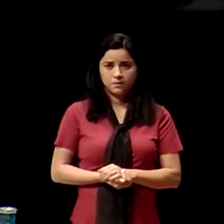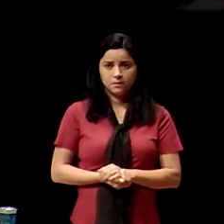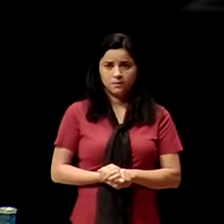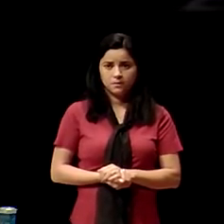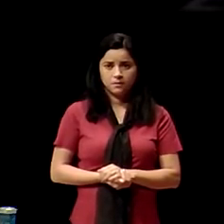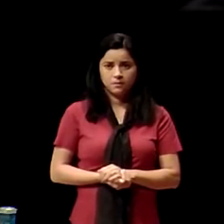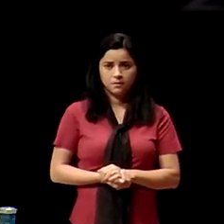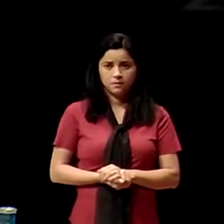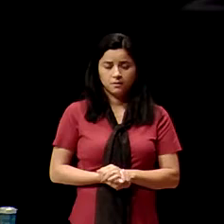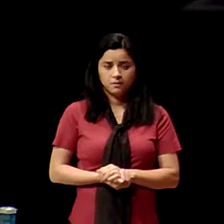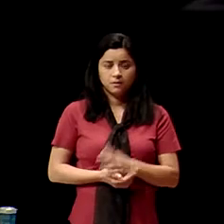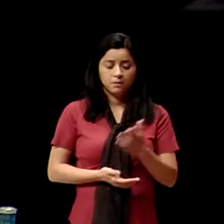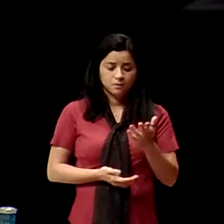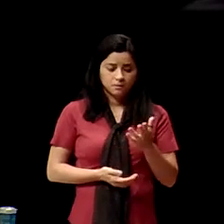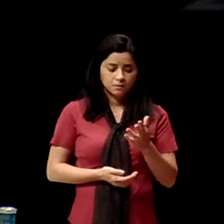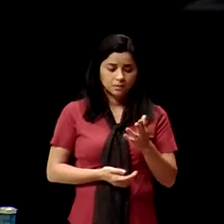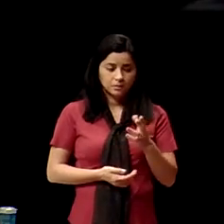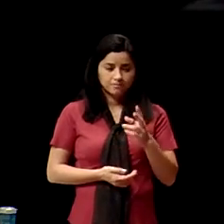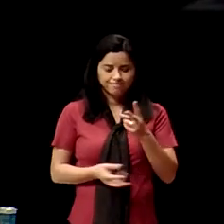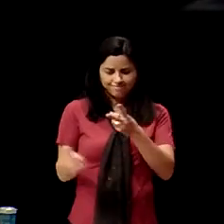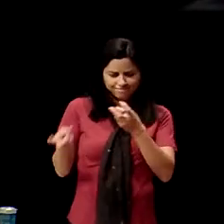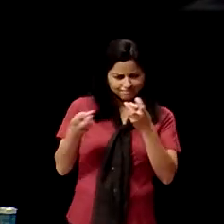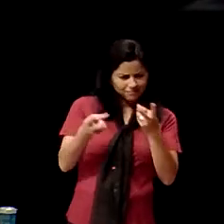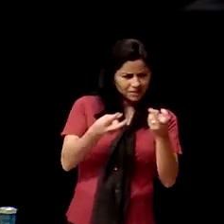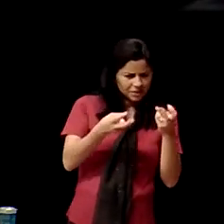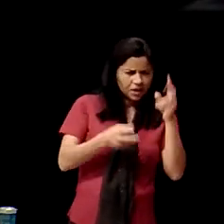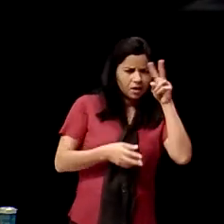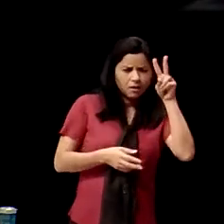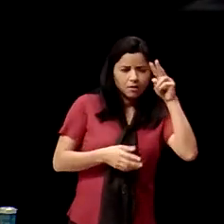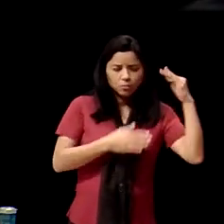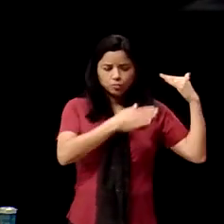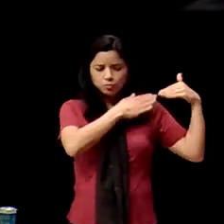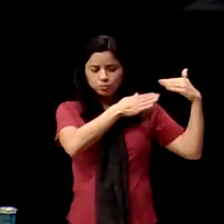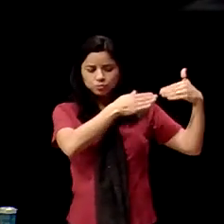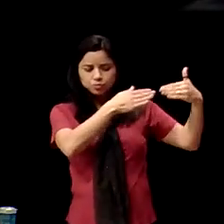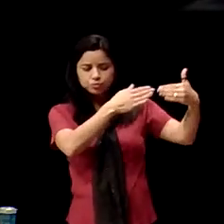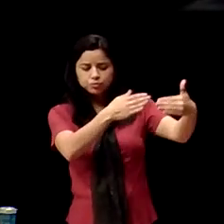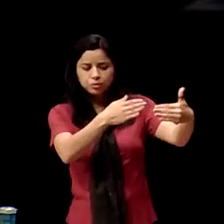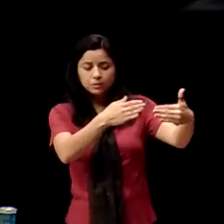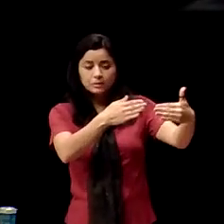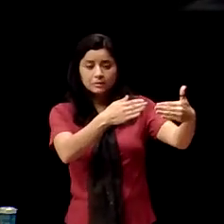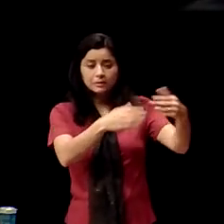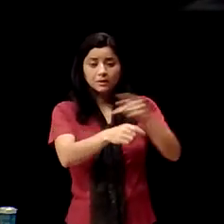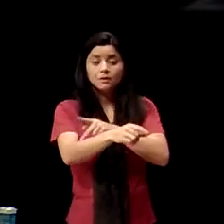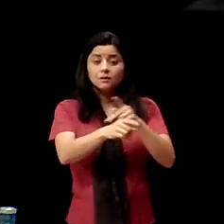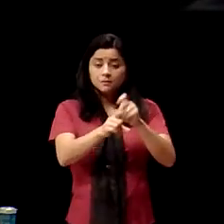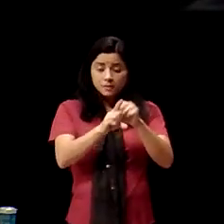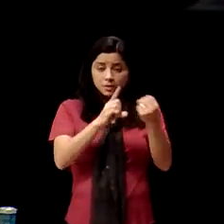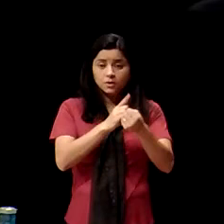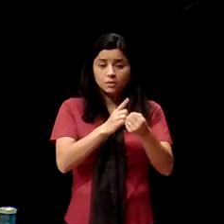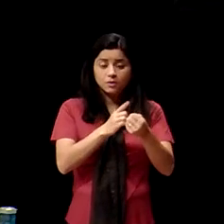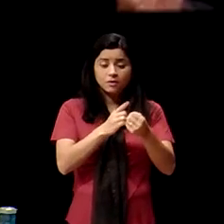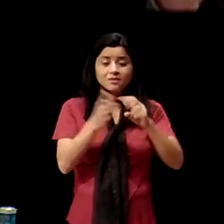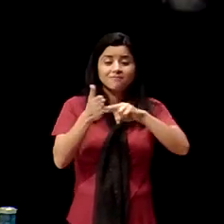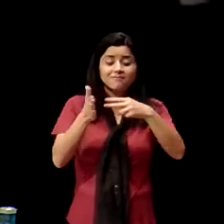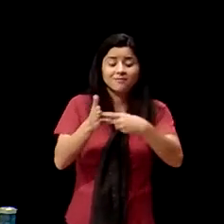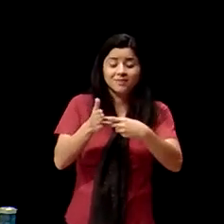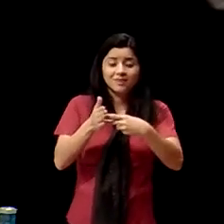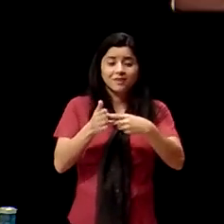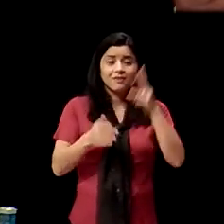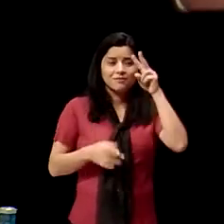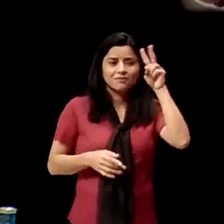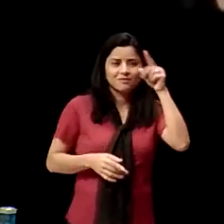of ideas. E se a gente olhar a história da pedagogia social, é a história das ideias. So